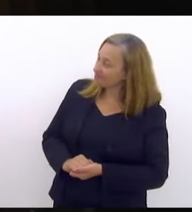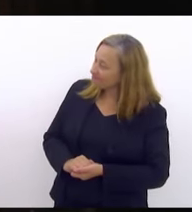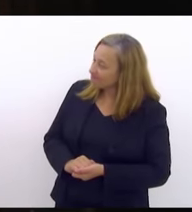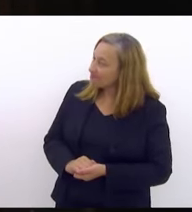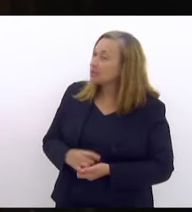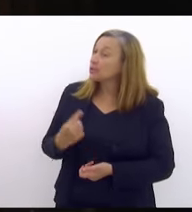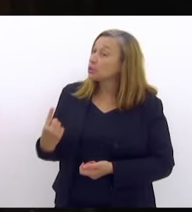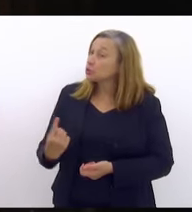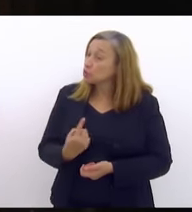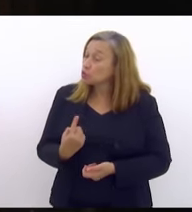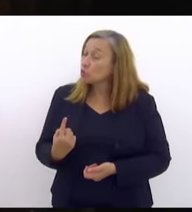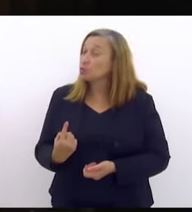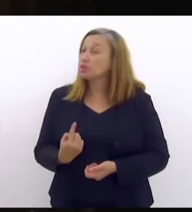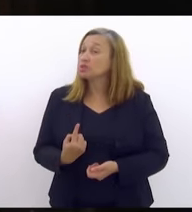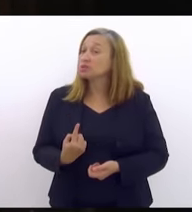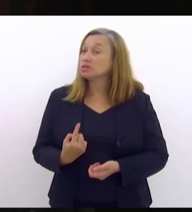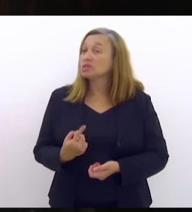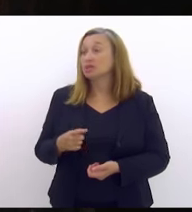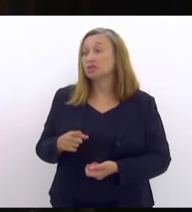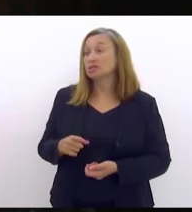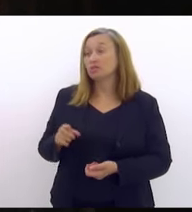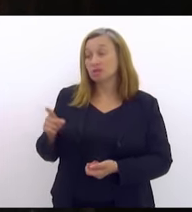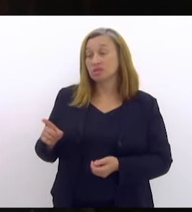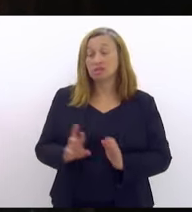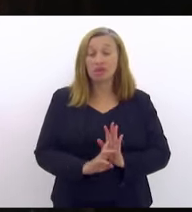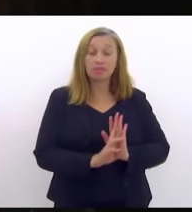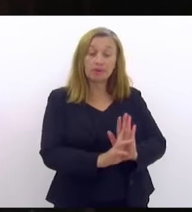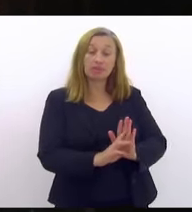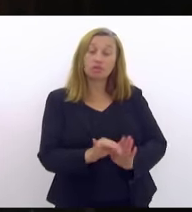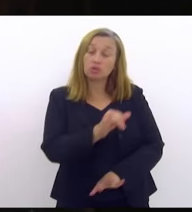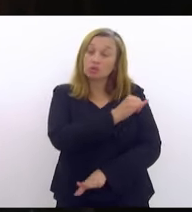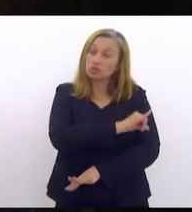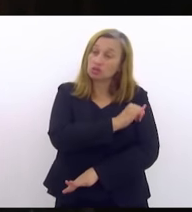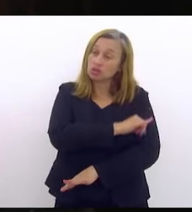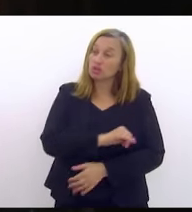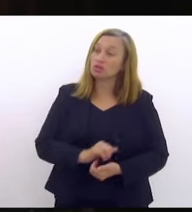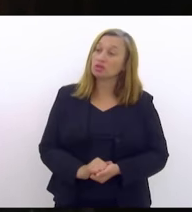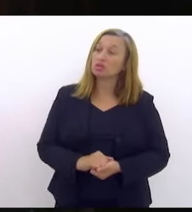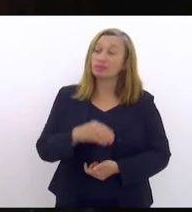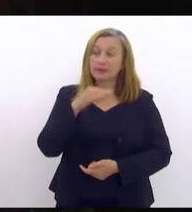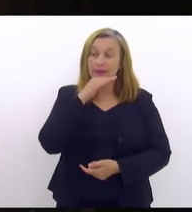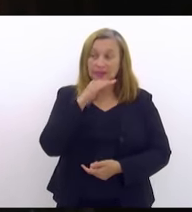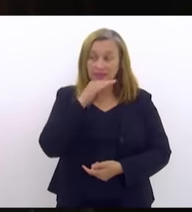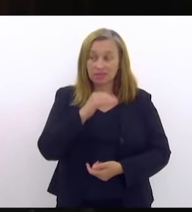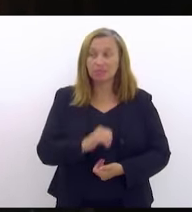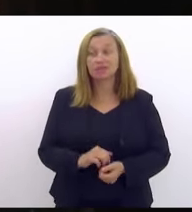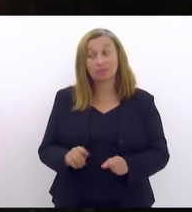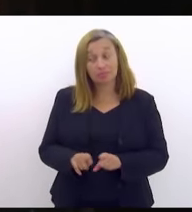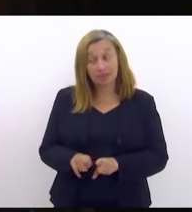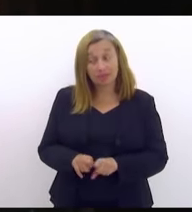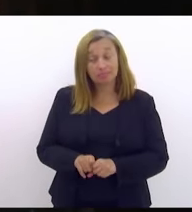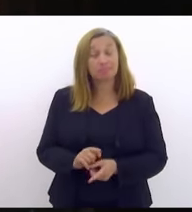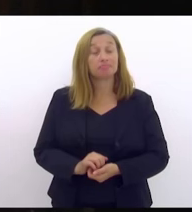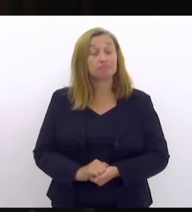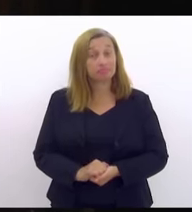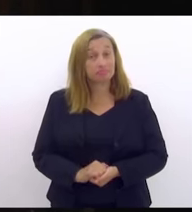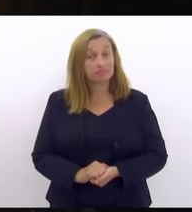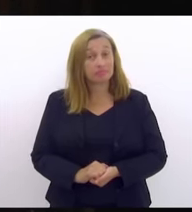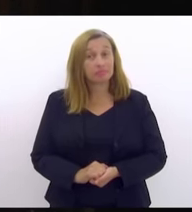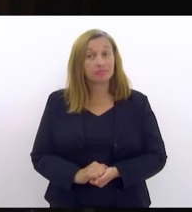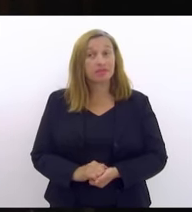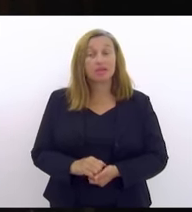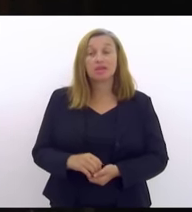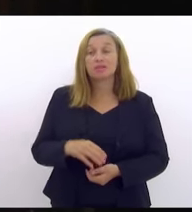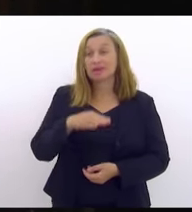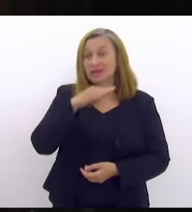E nós, você está representando o Rio de Janeiro, representando Mangaratiba, e